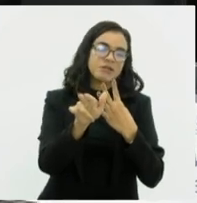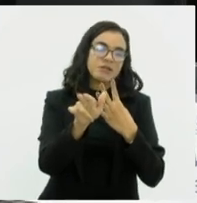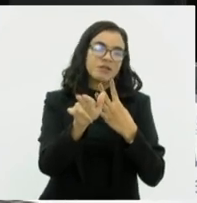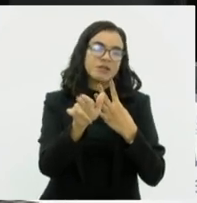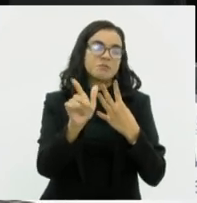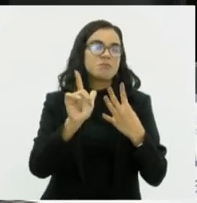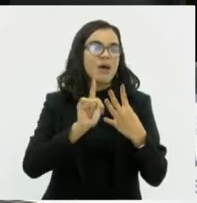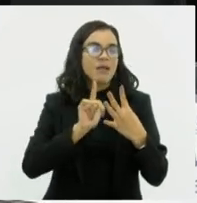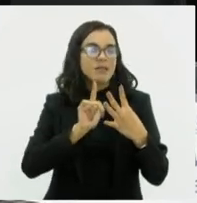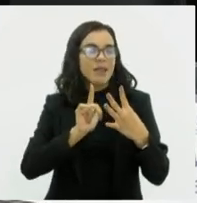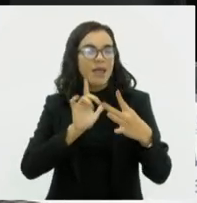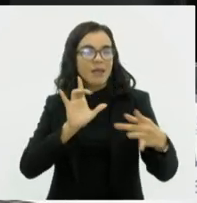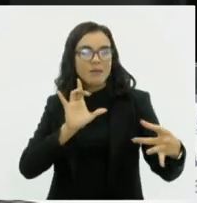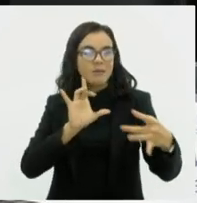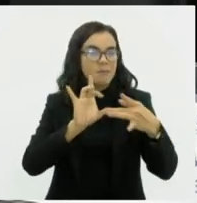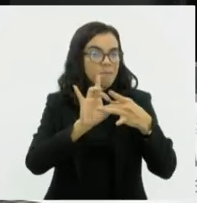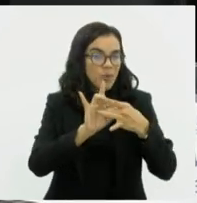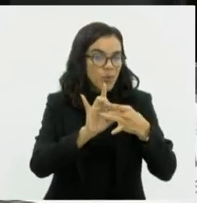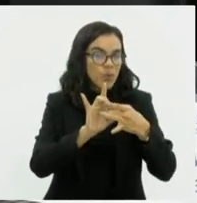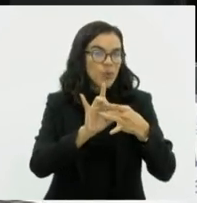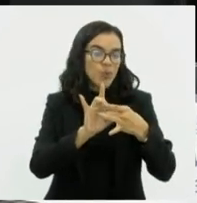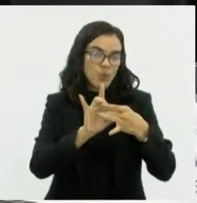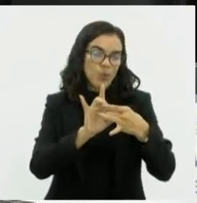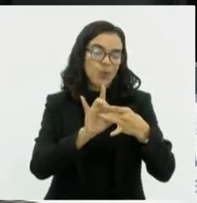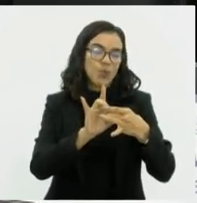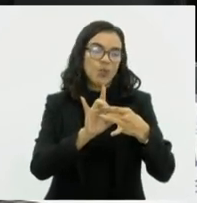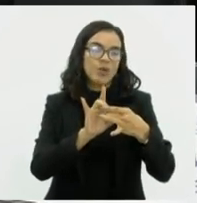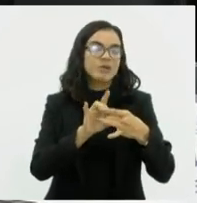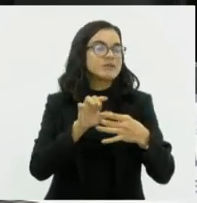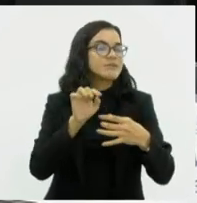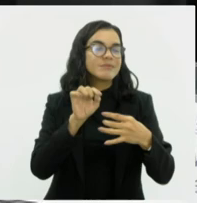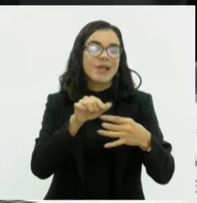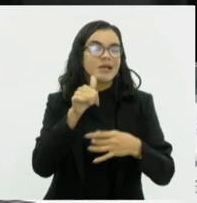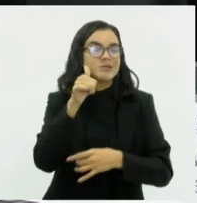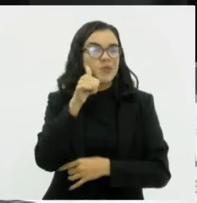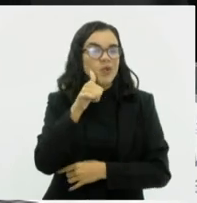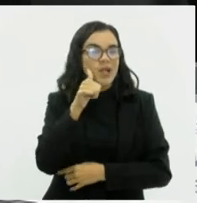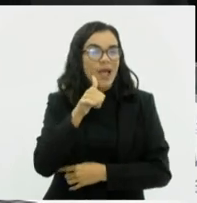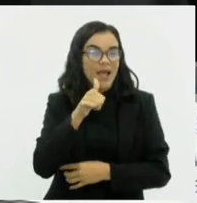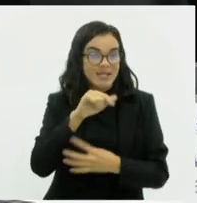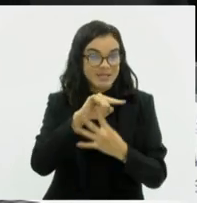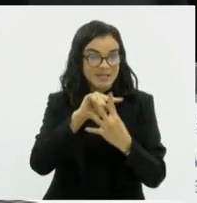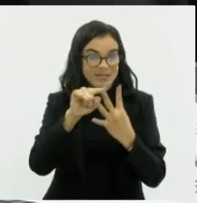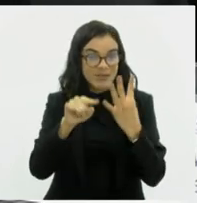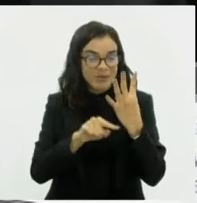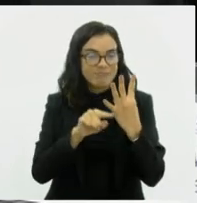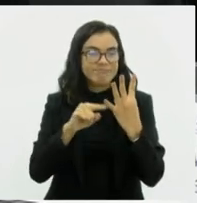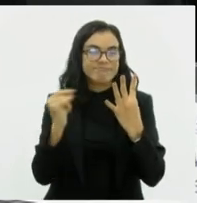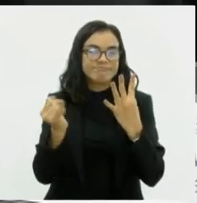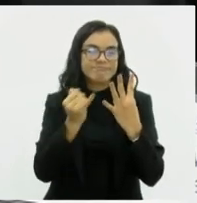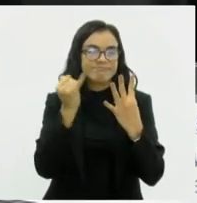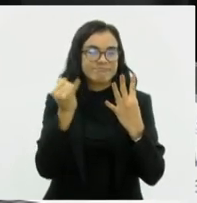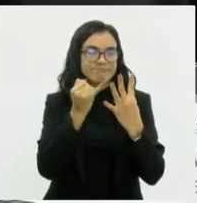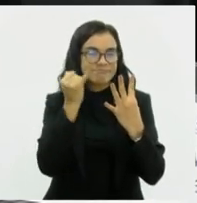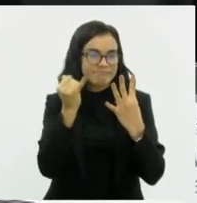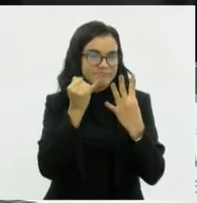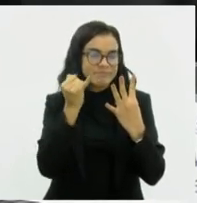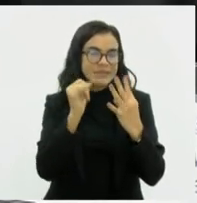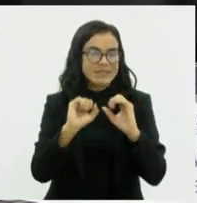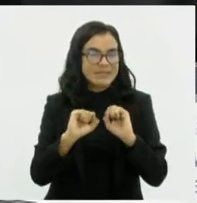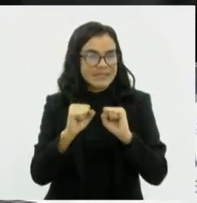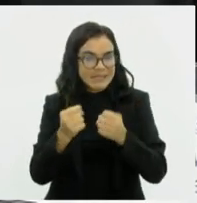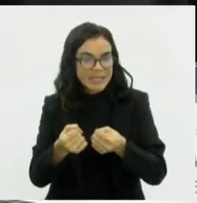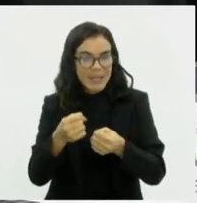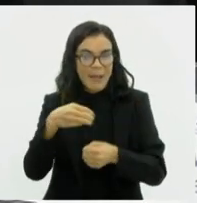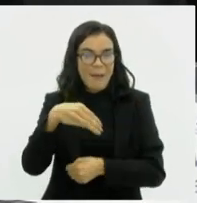de convergência muito grande. São importantíssimas as suas bandeiras, né? Eu começo destacando aqui a